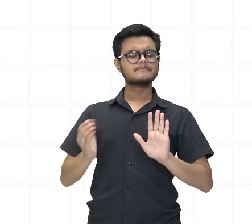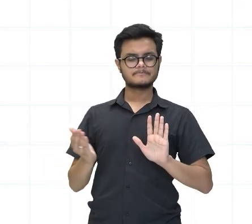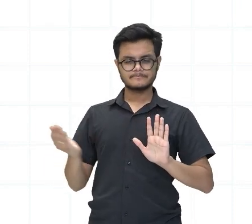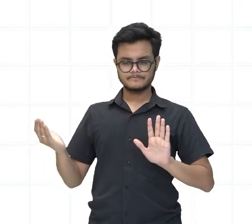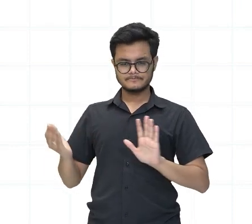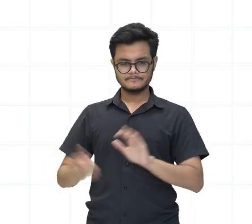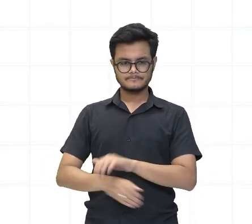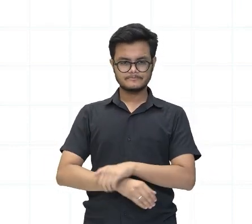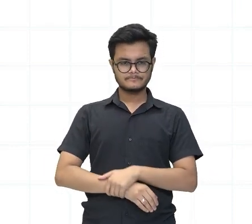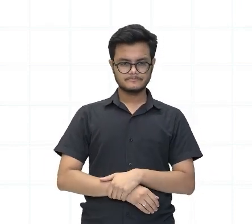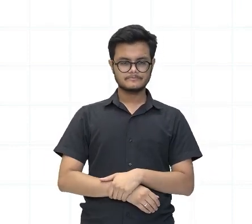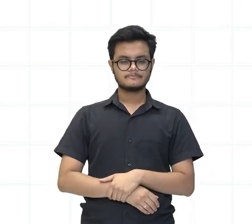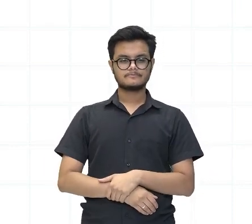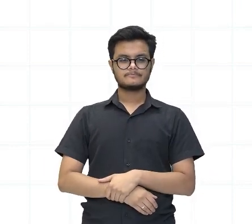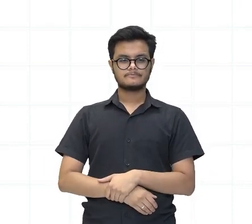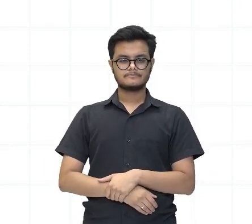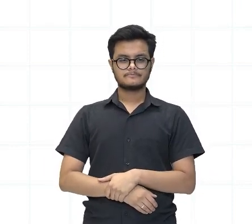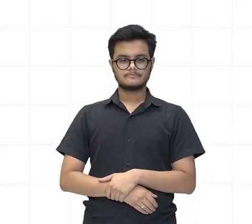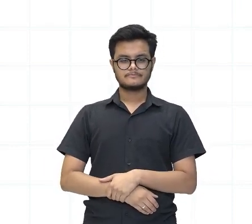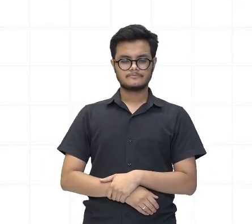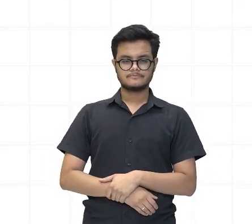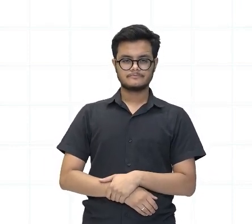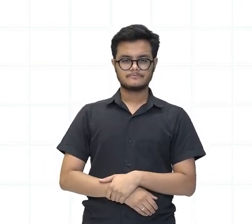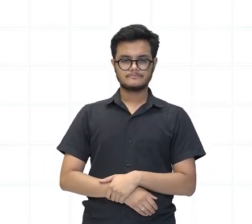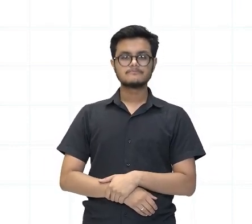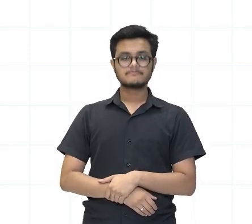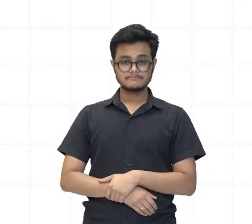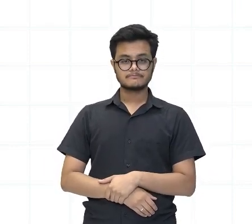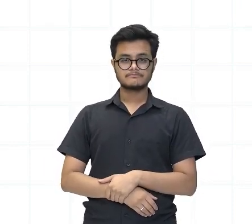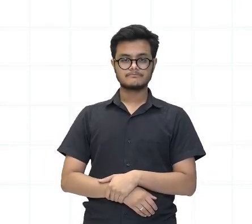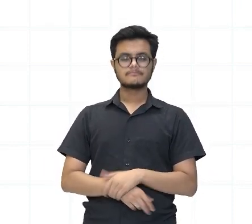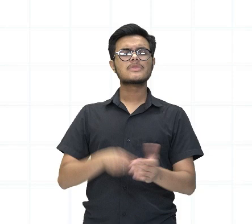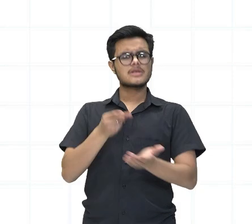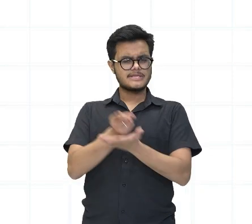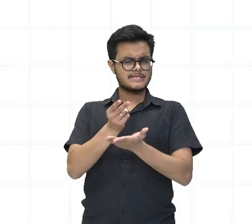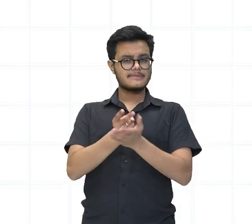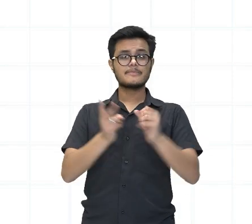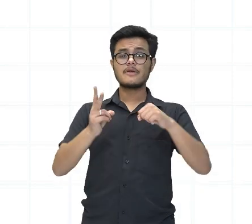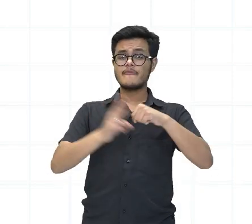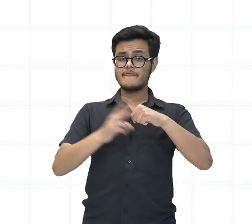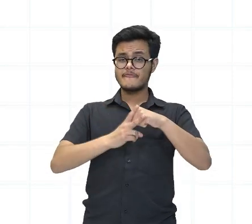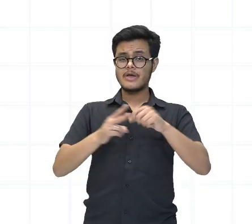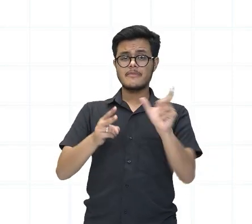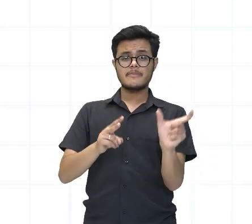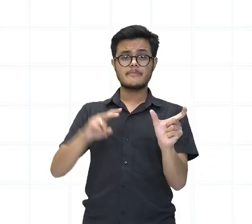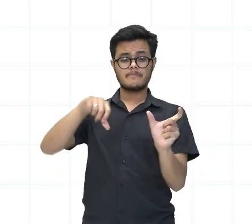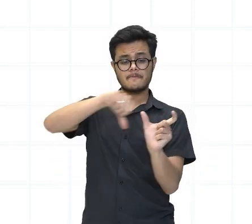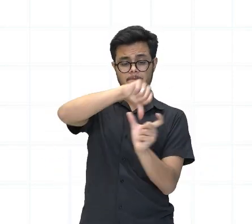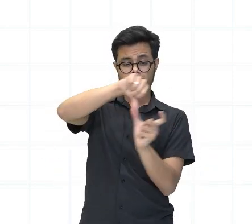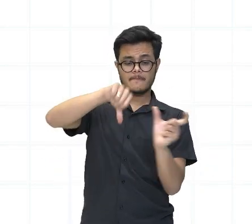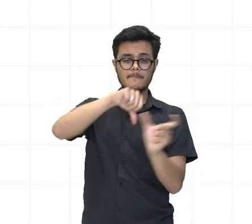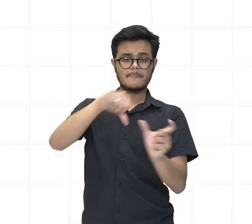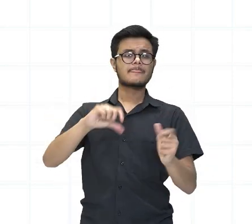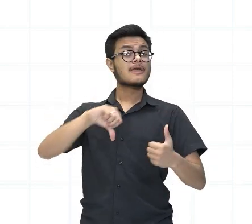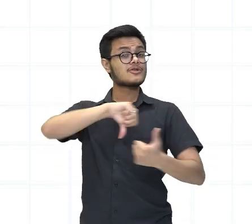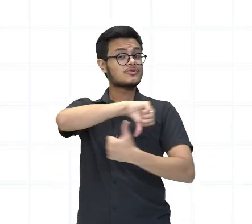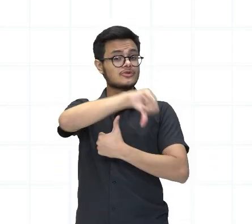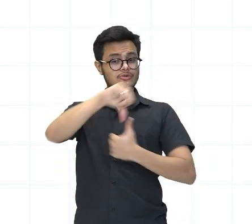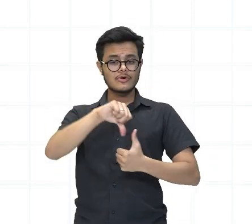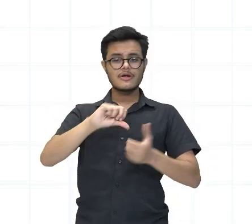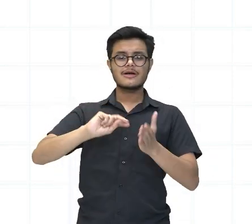né? Toda vez que eu conjugo o verbo, que eu tenho ali uma nova forma verbal aparecendo para